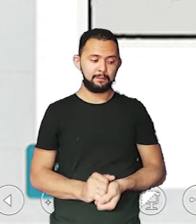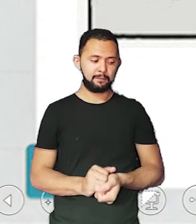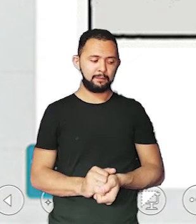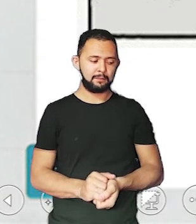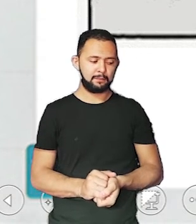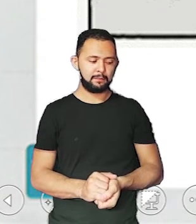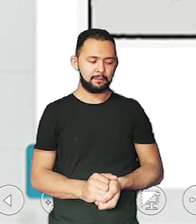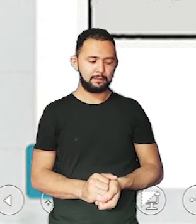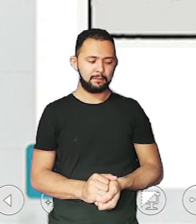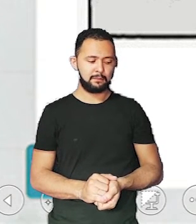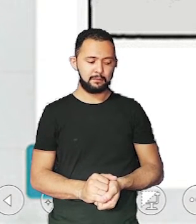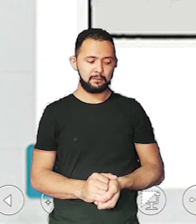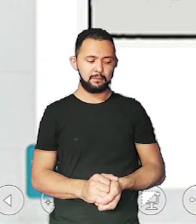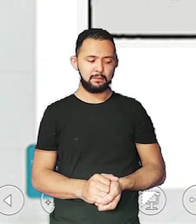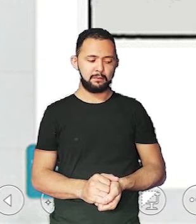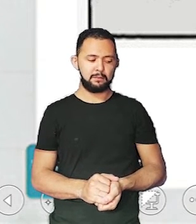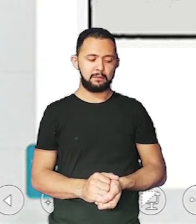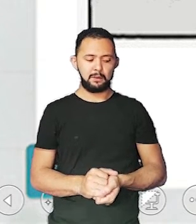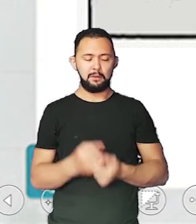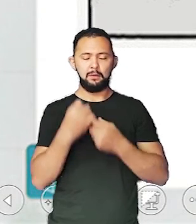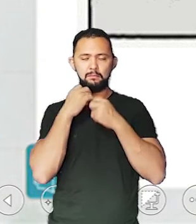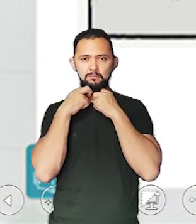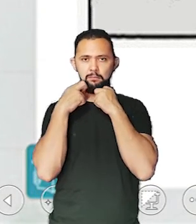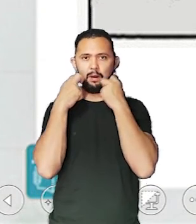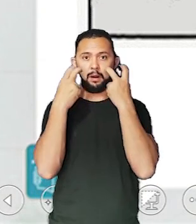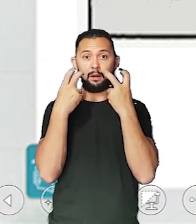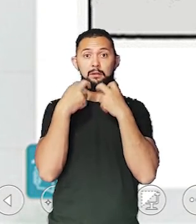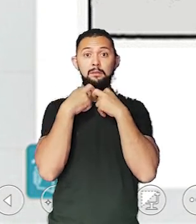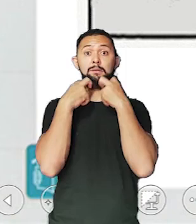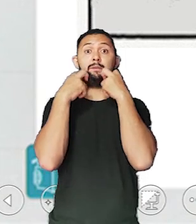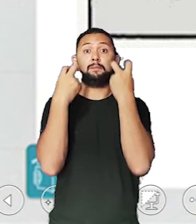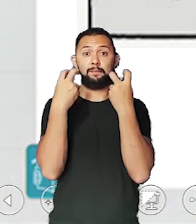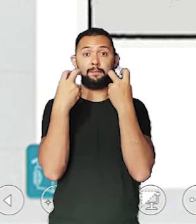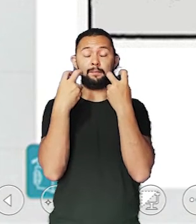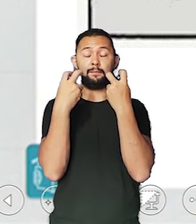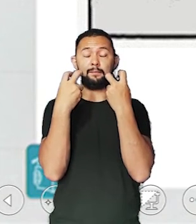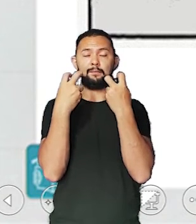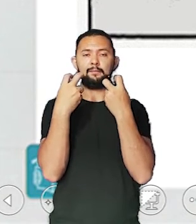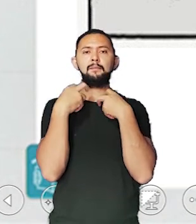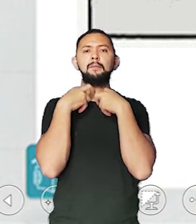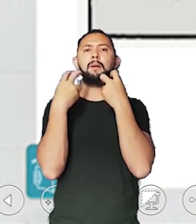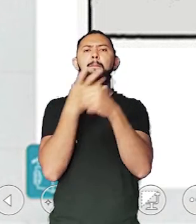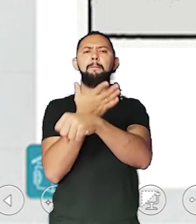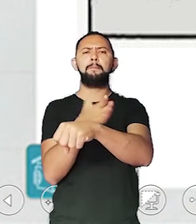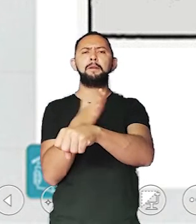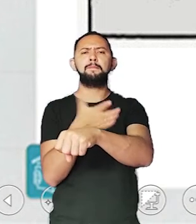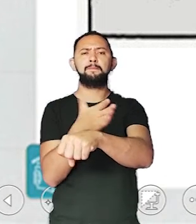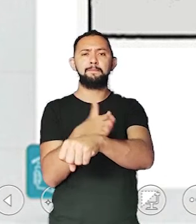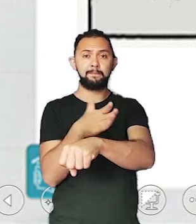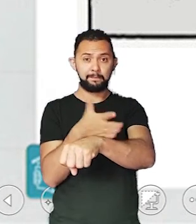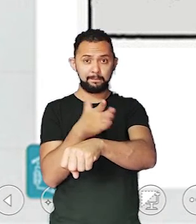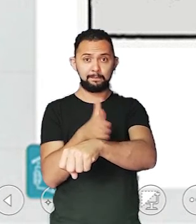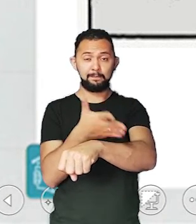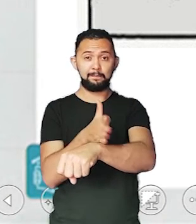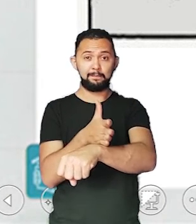E aí ele dá a coachada dele aqui, ó. Eu vou nem tentar imitar esse gorro dele aí não, né? Nem sei como, não consigo imitar um sapo, né? Não sou bom